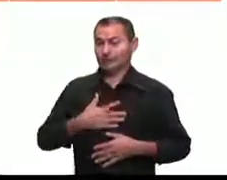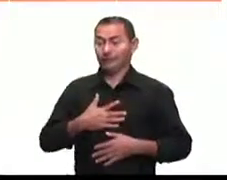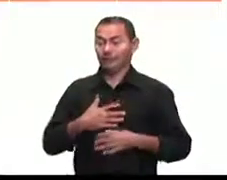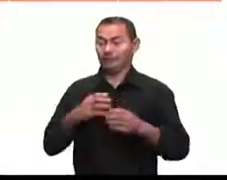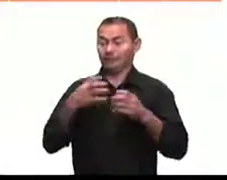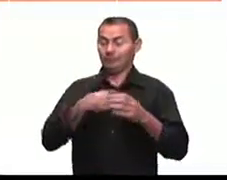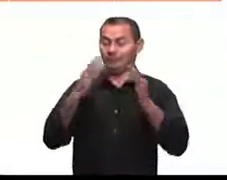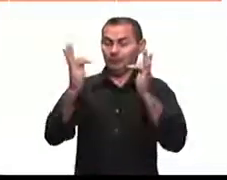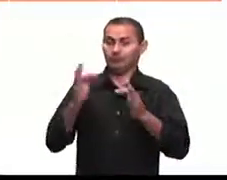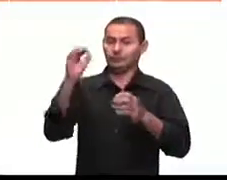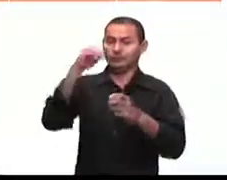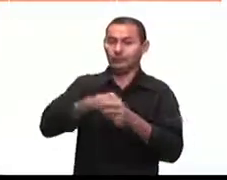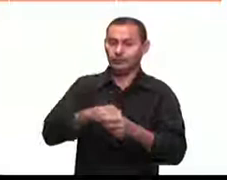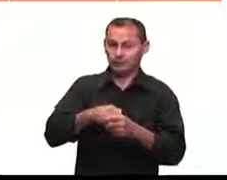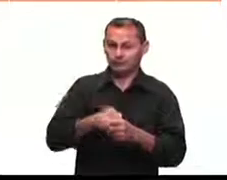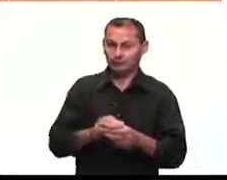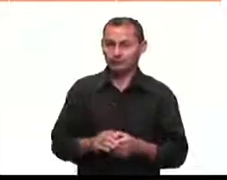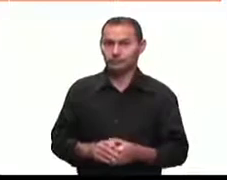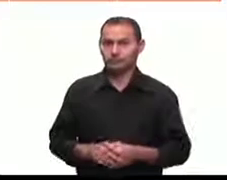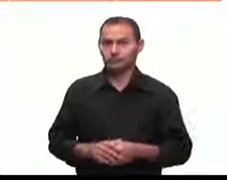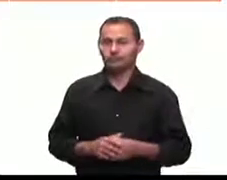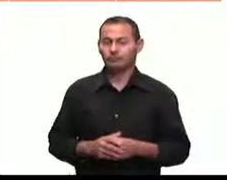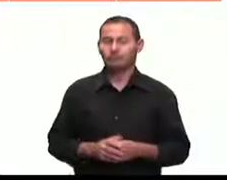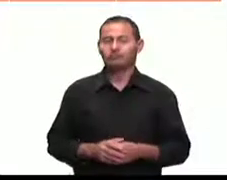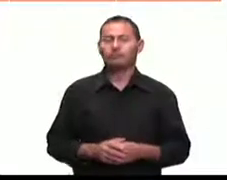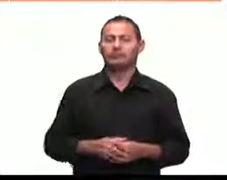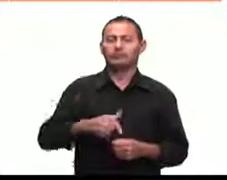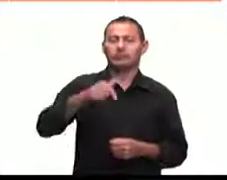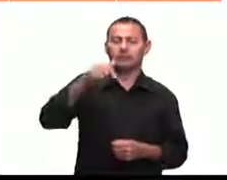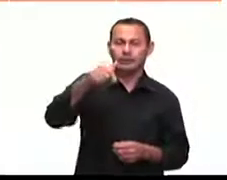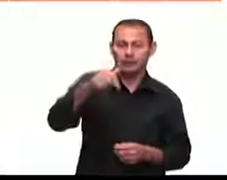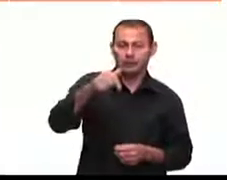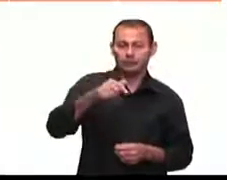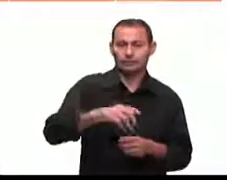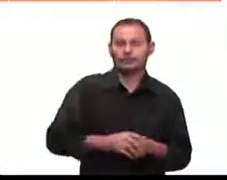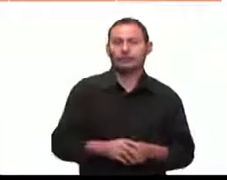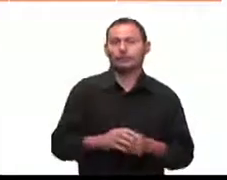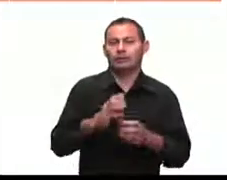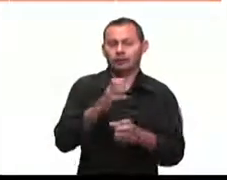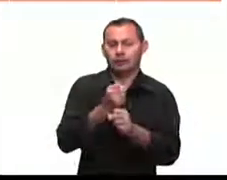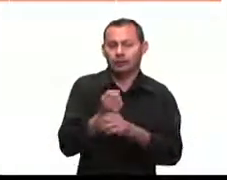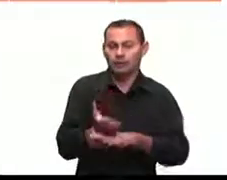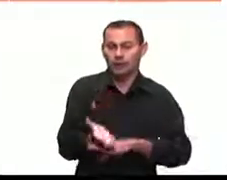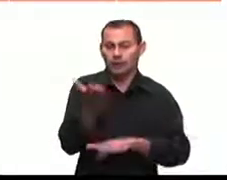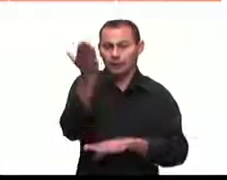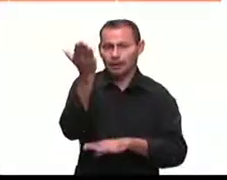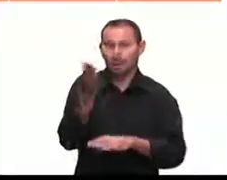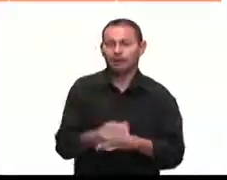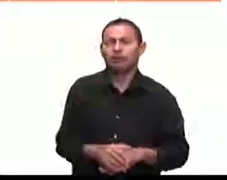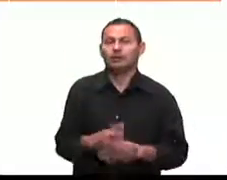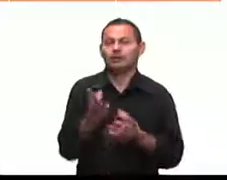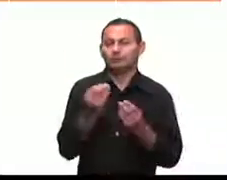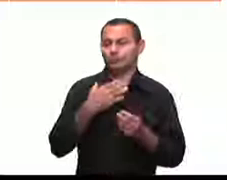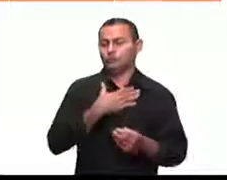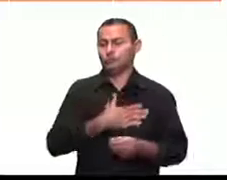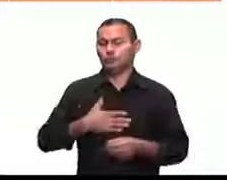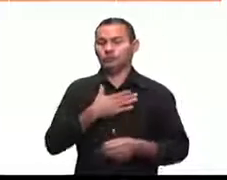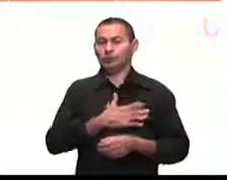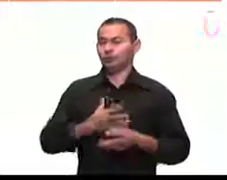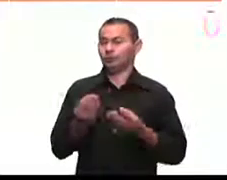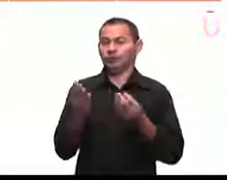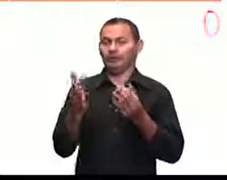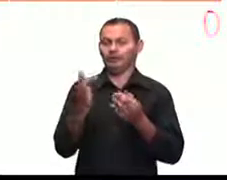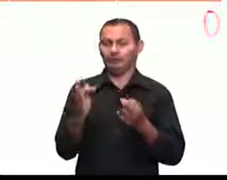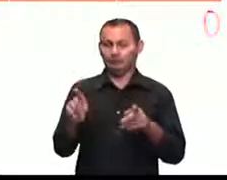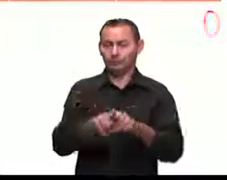satisfeito, eu coloco 7, né? Então, para nota máxima. E o muito insatisfeito,